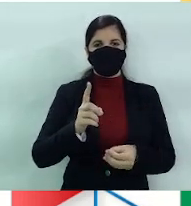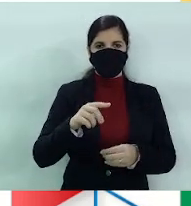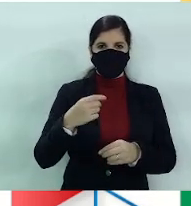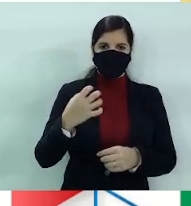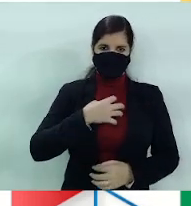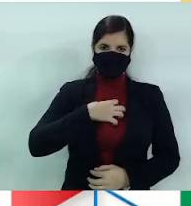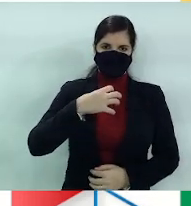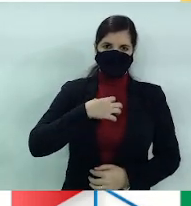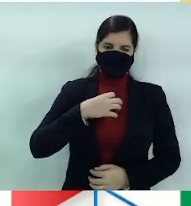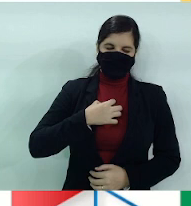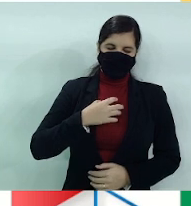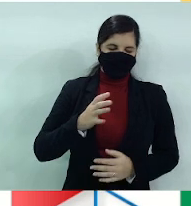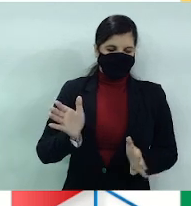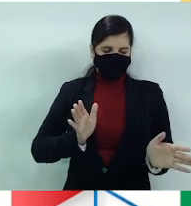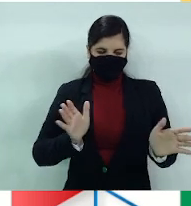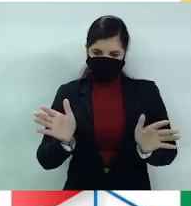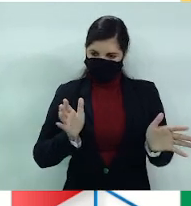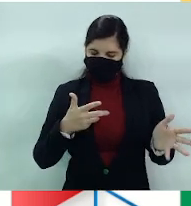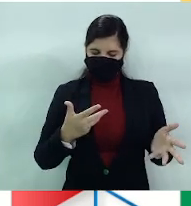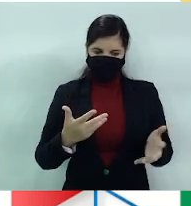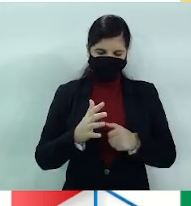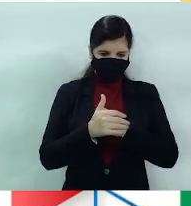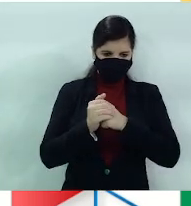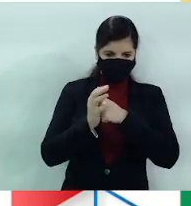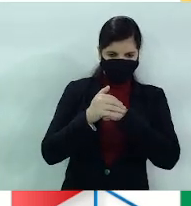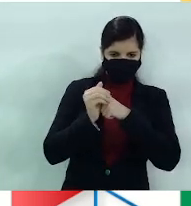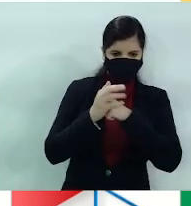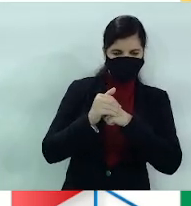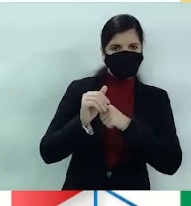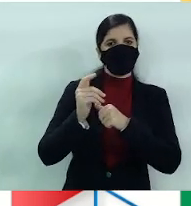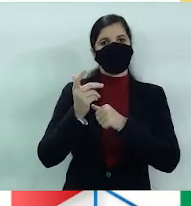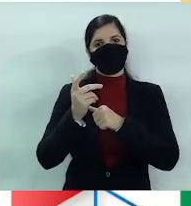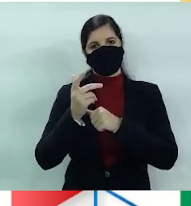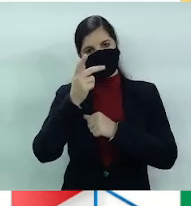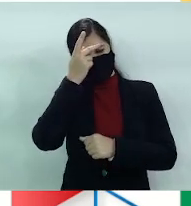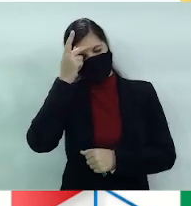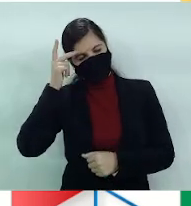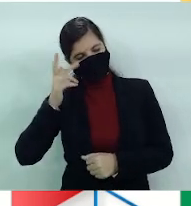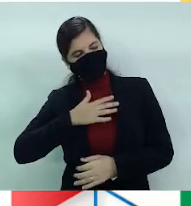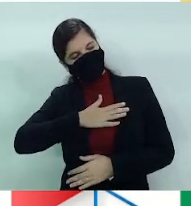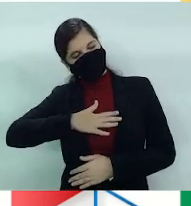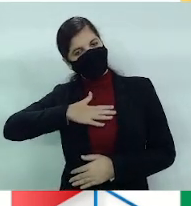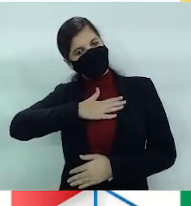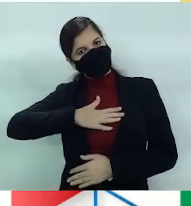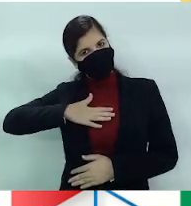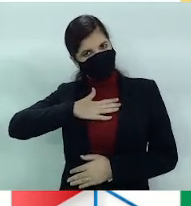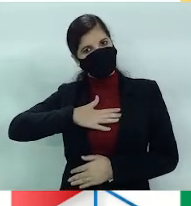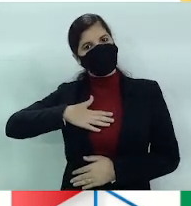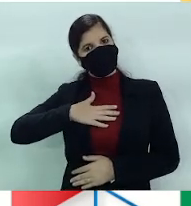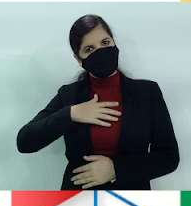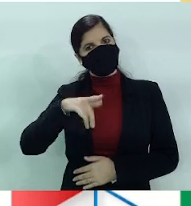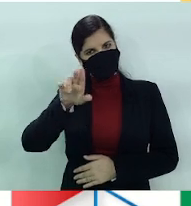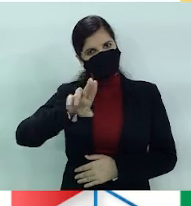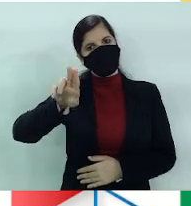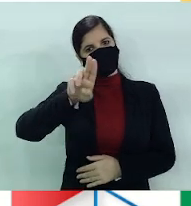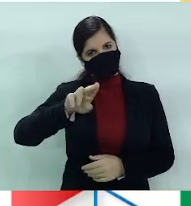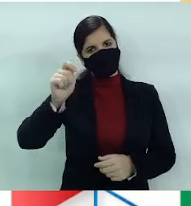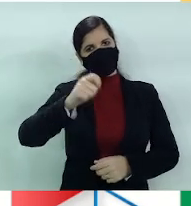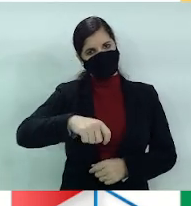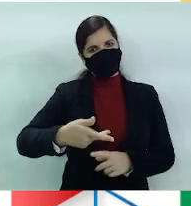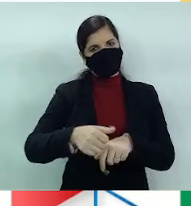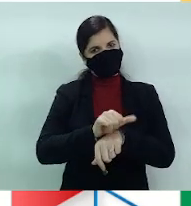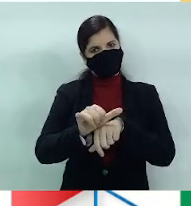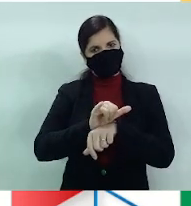o sentimento, o afeto, pessoas queridas, e isso também pode ser utilizado como